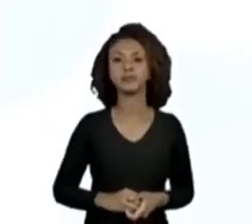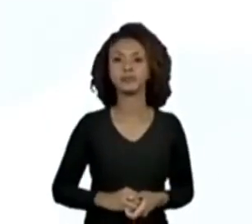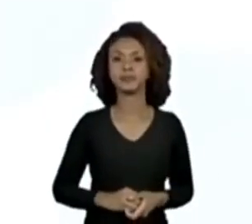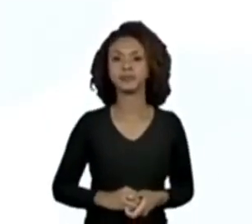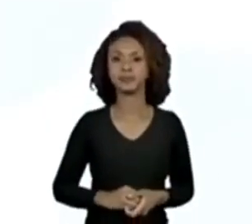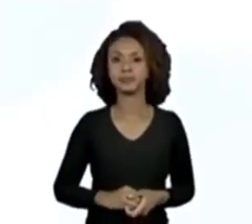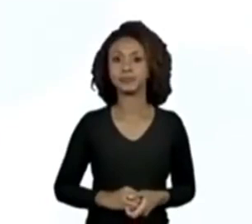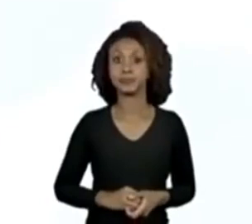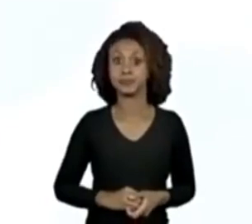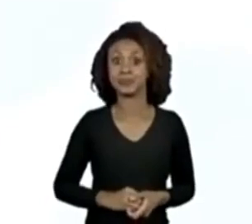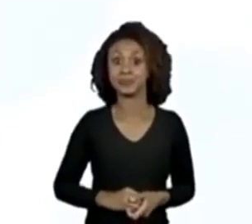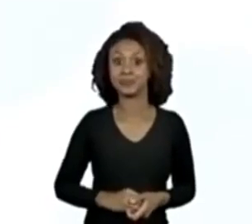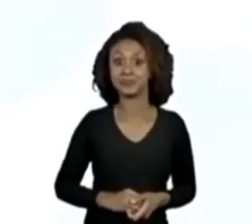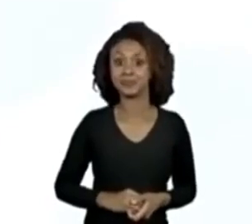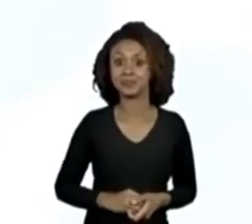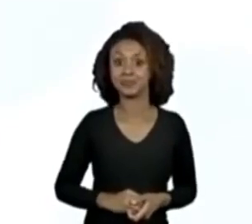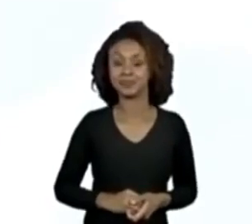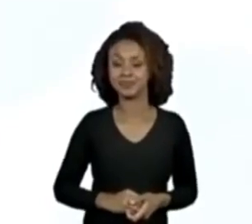Vamos lá?